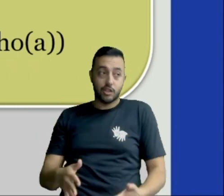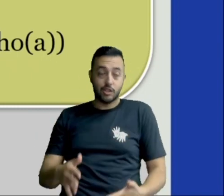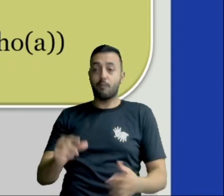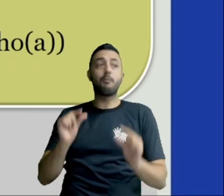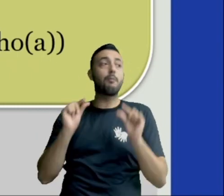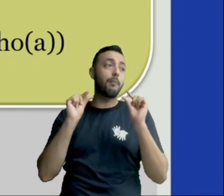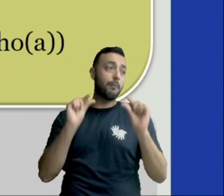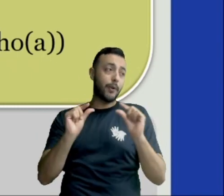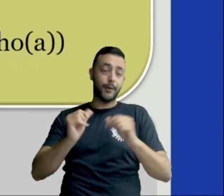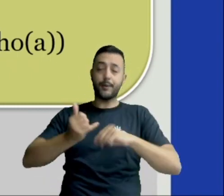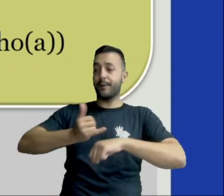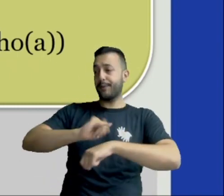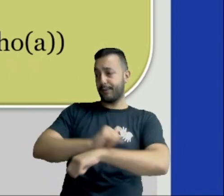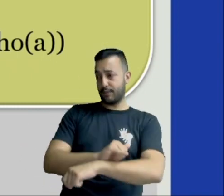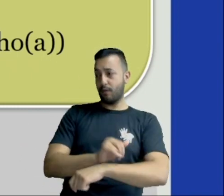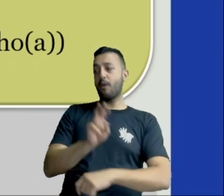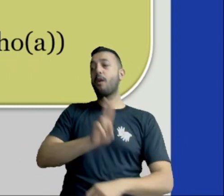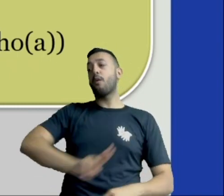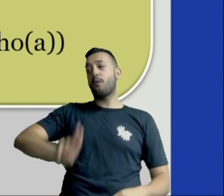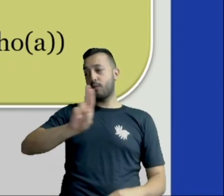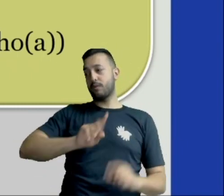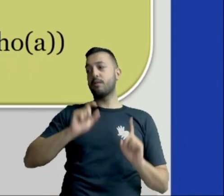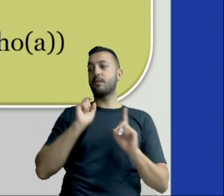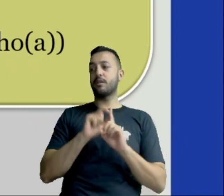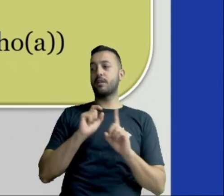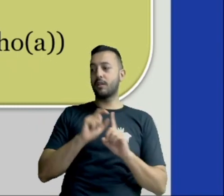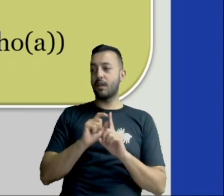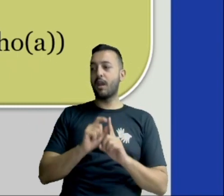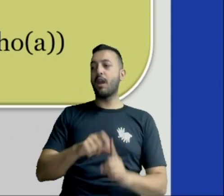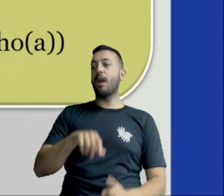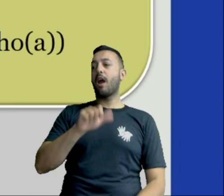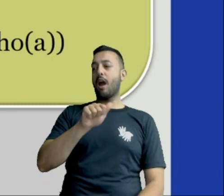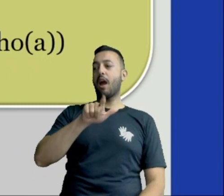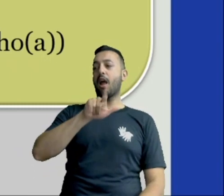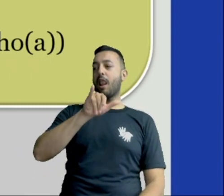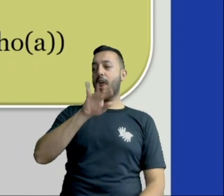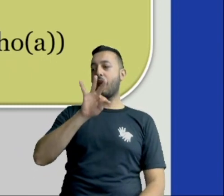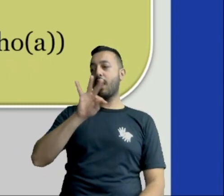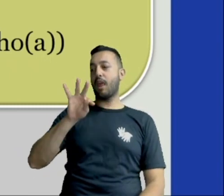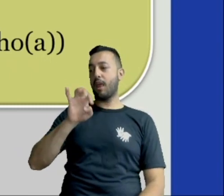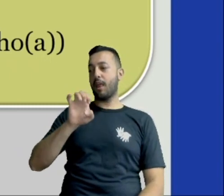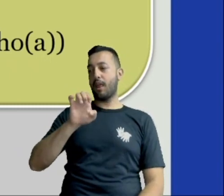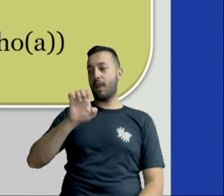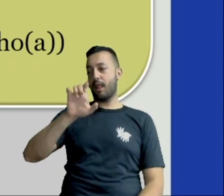pouco gordinho. Eu utilizo a expressão a little